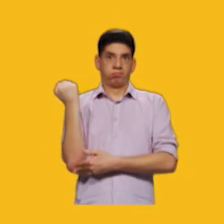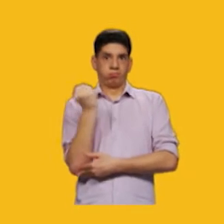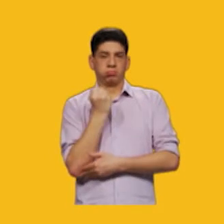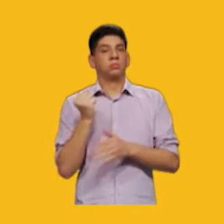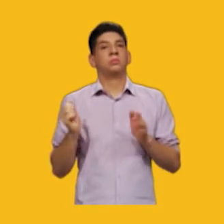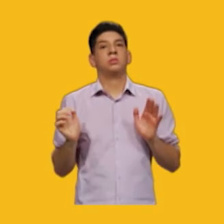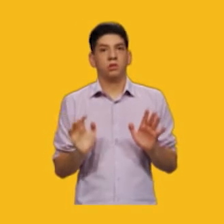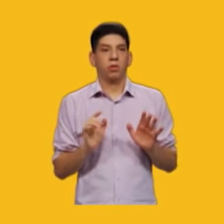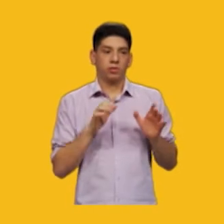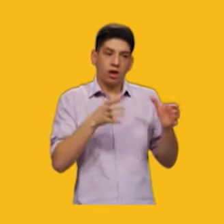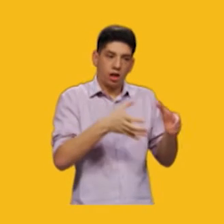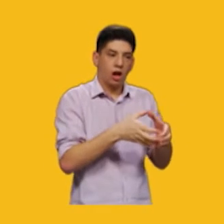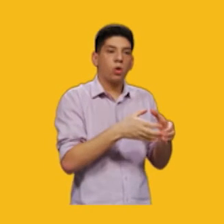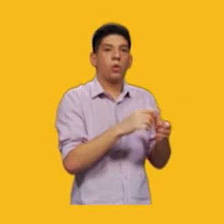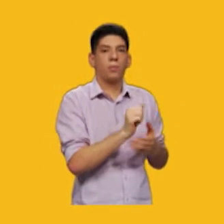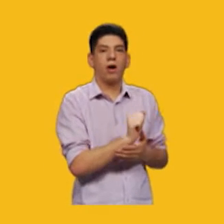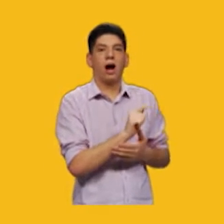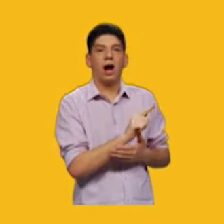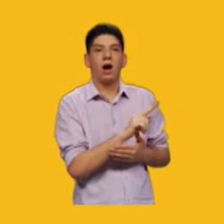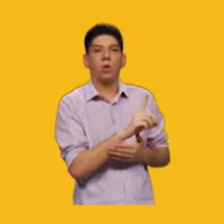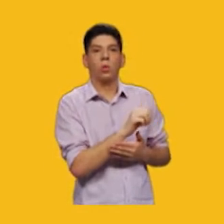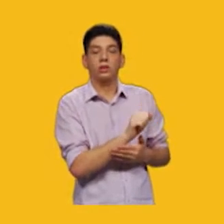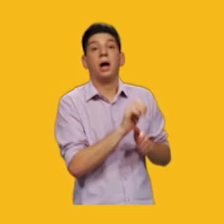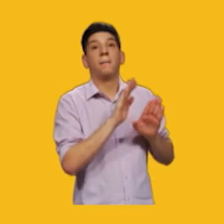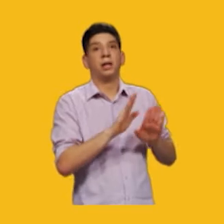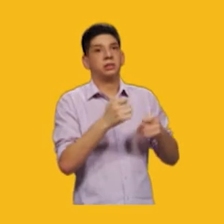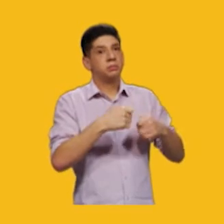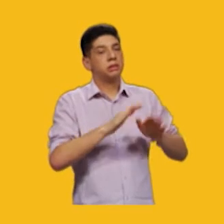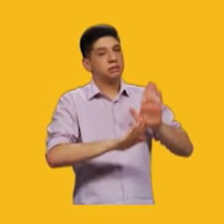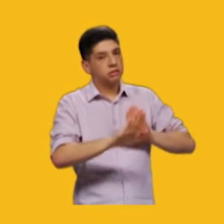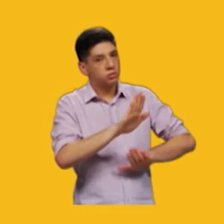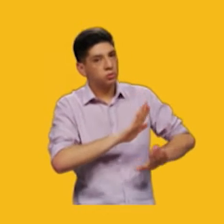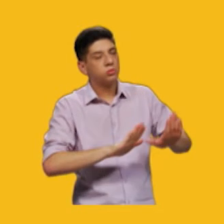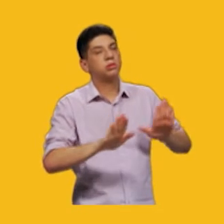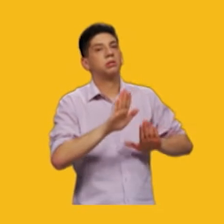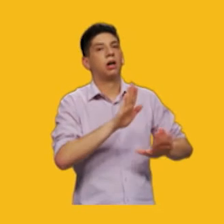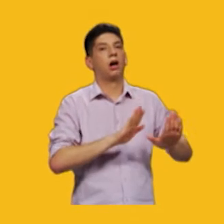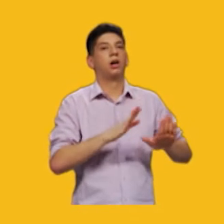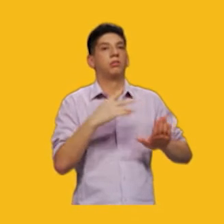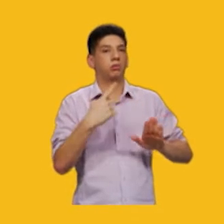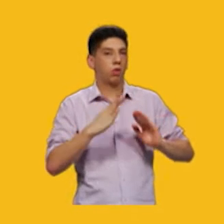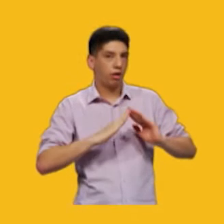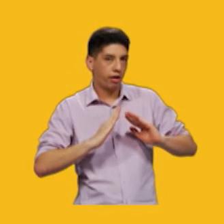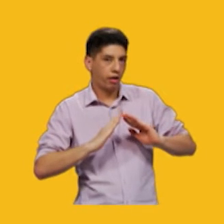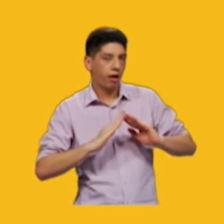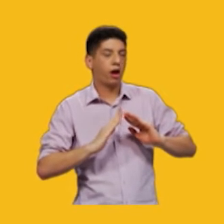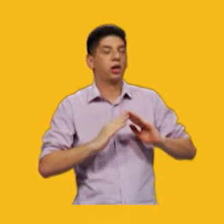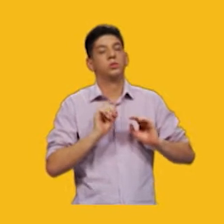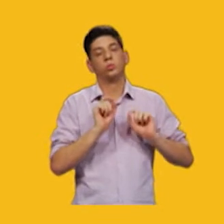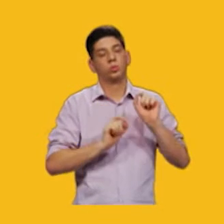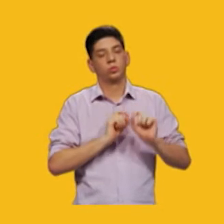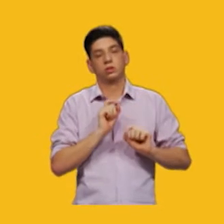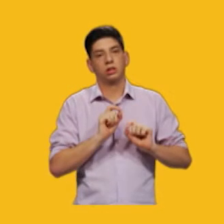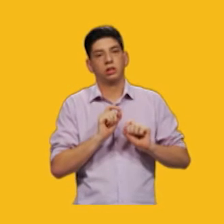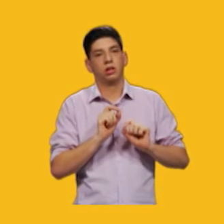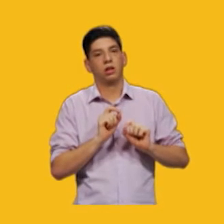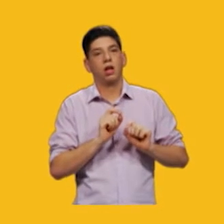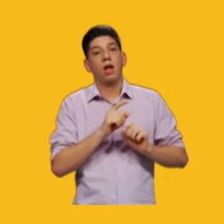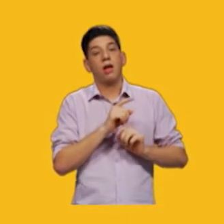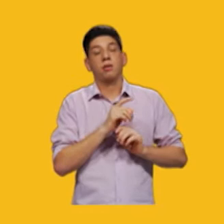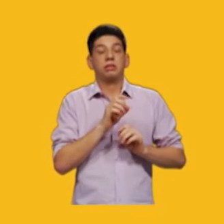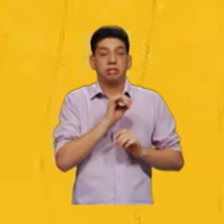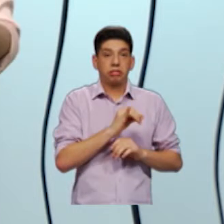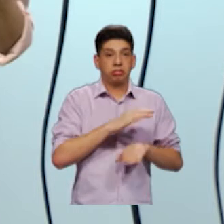tida como aguda, porém, você tem que ter os cuidados, né, na sua casa, de ir ao